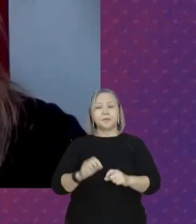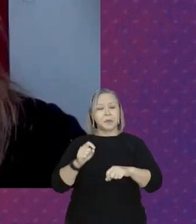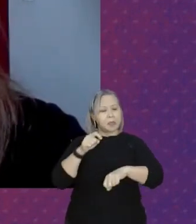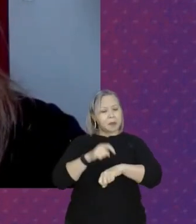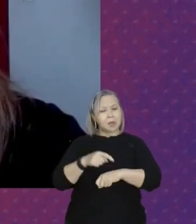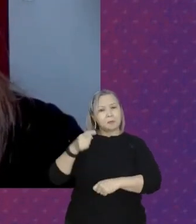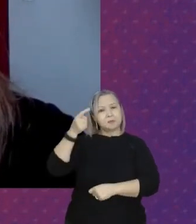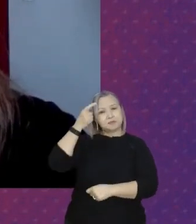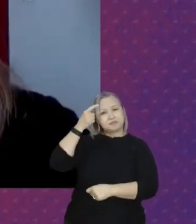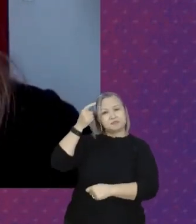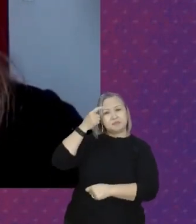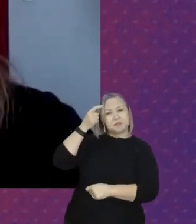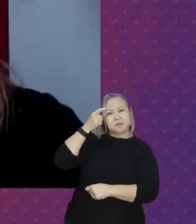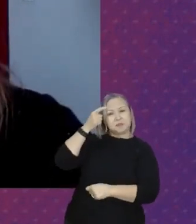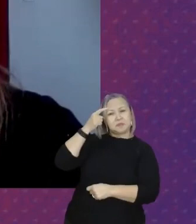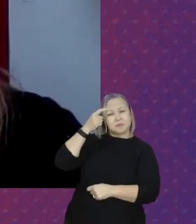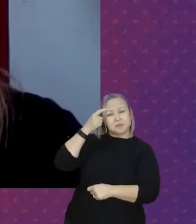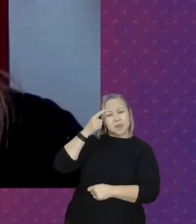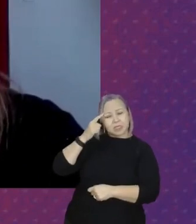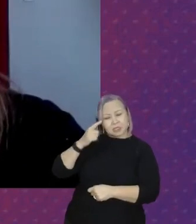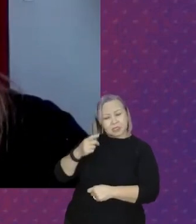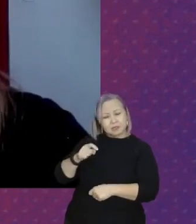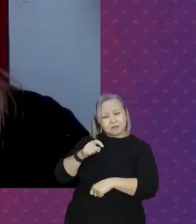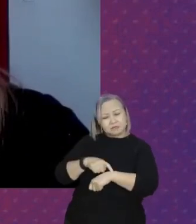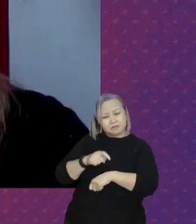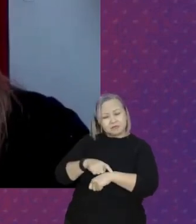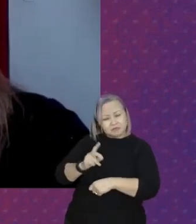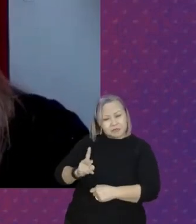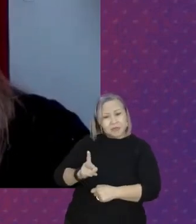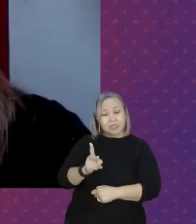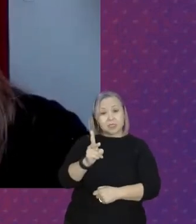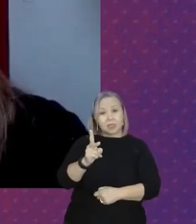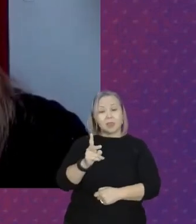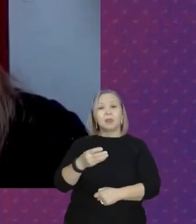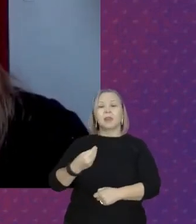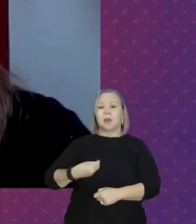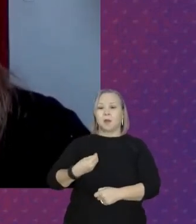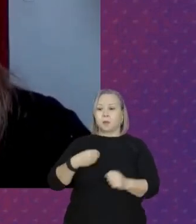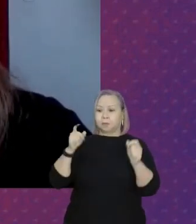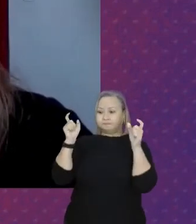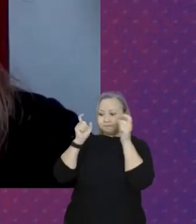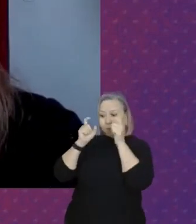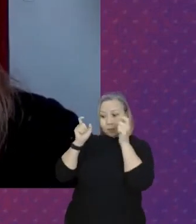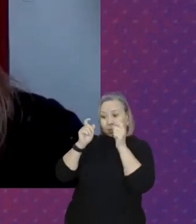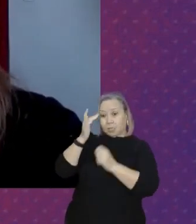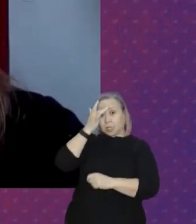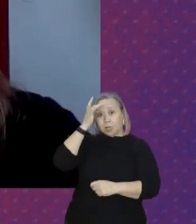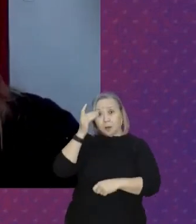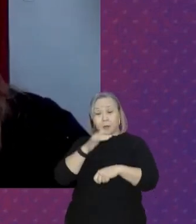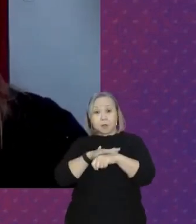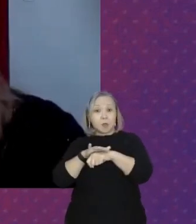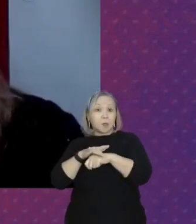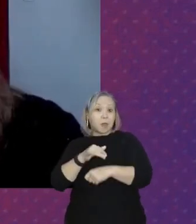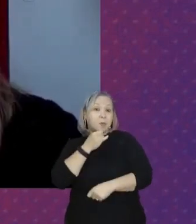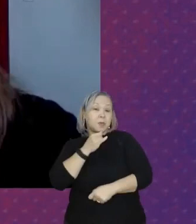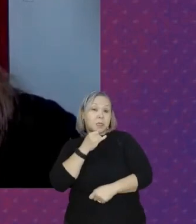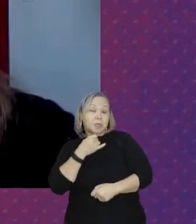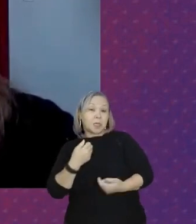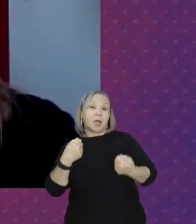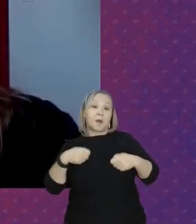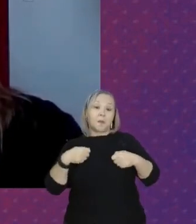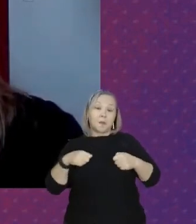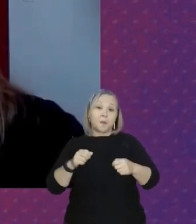inteiro, né? Então a gente tem uma presença atenta, às vezes a pessoa requer supervisão,